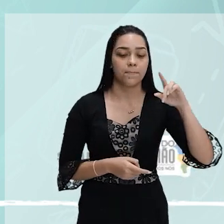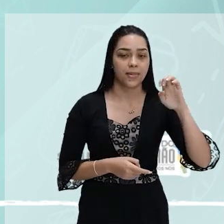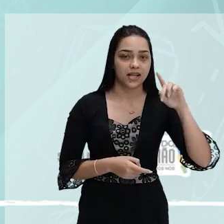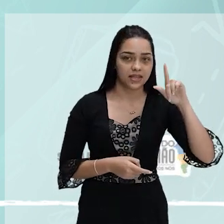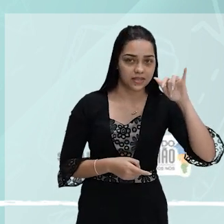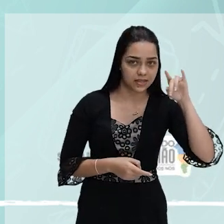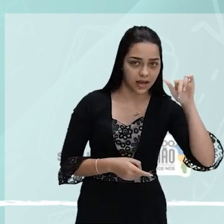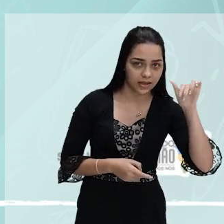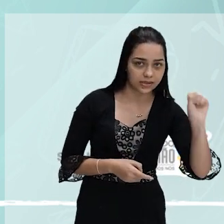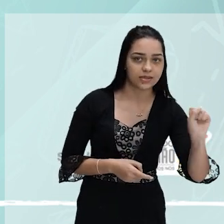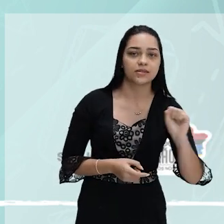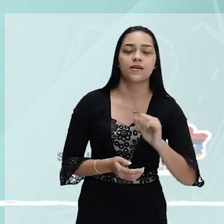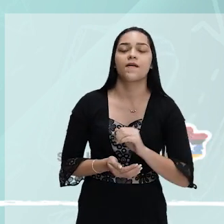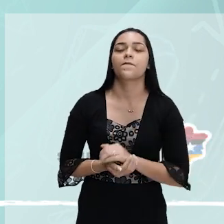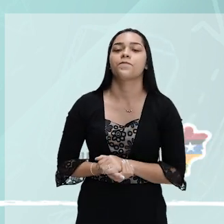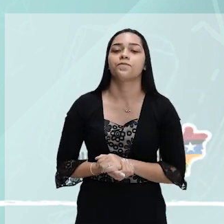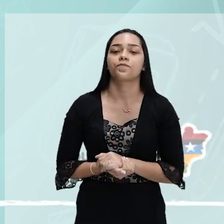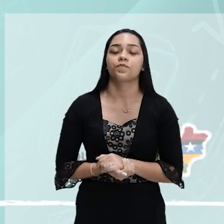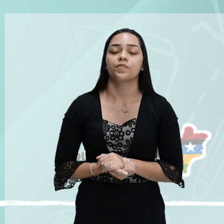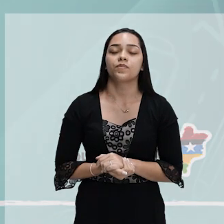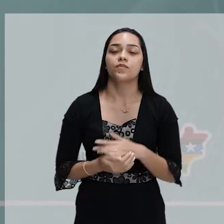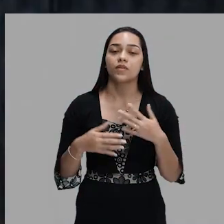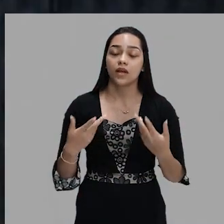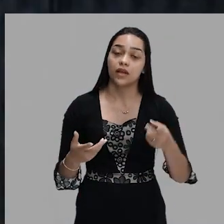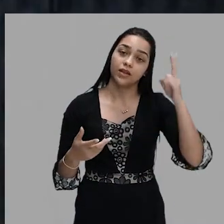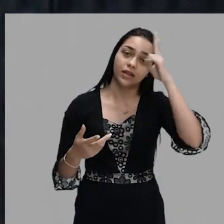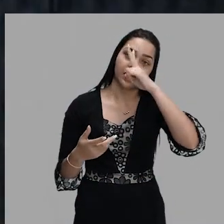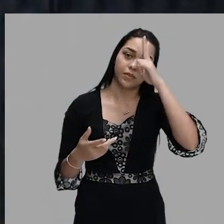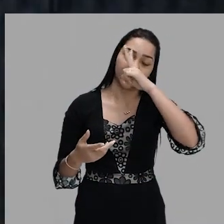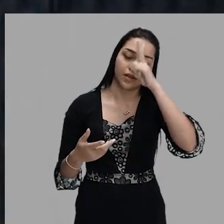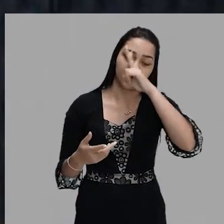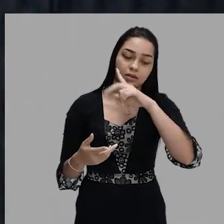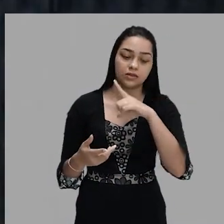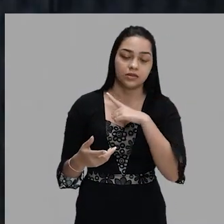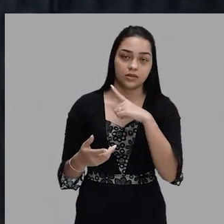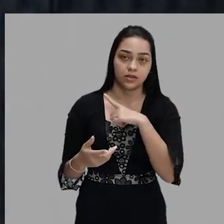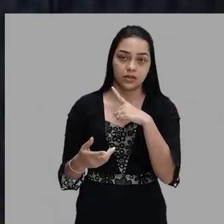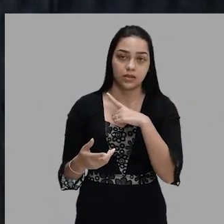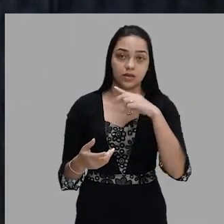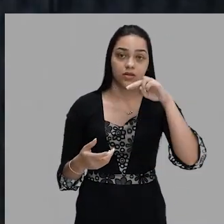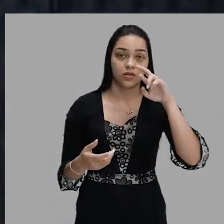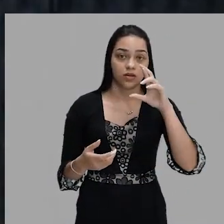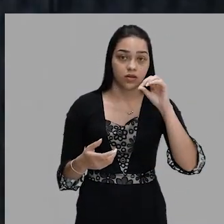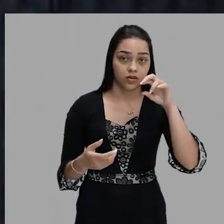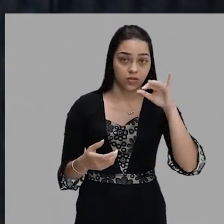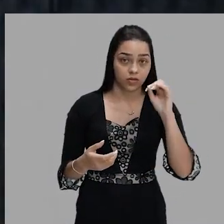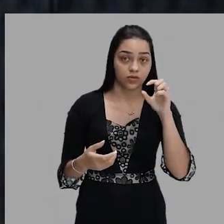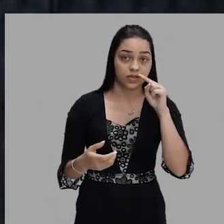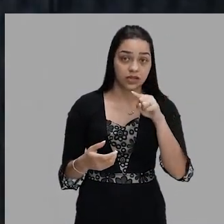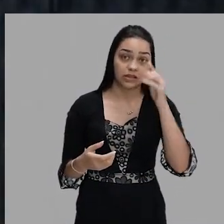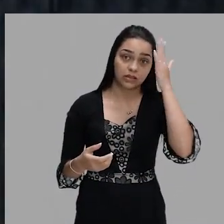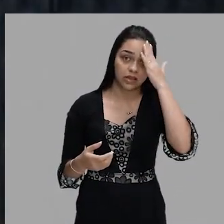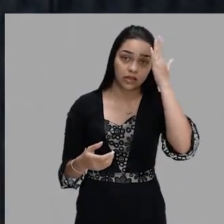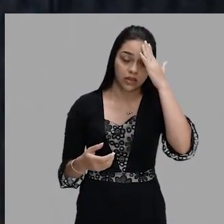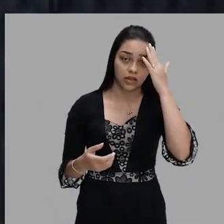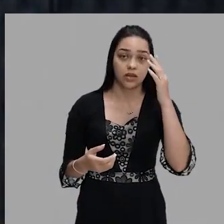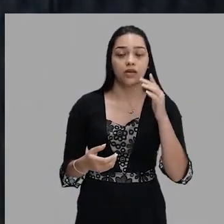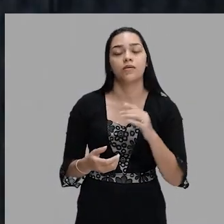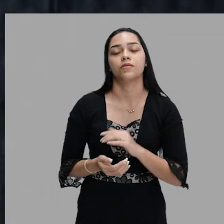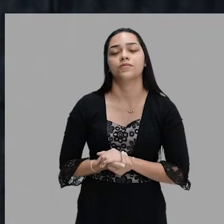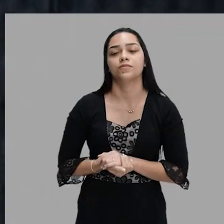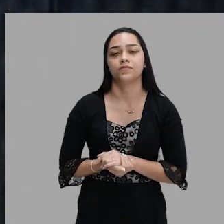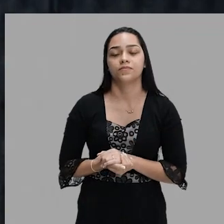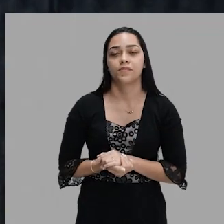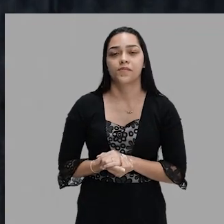não mielinizadas. Tá? Nós vamos relembrar um pouco das partes de um neurônio para vocês entenderem esse último tópico